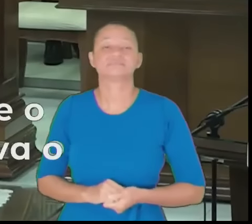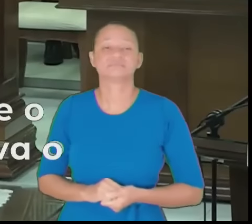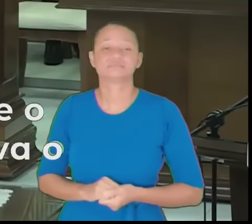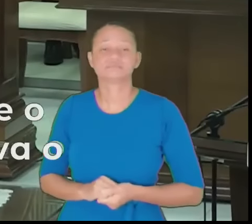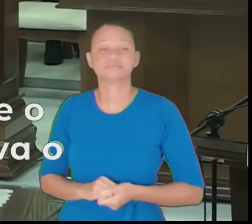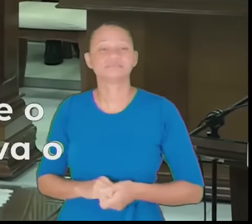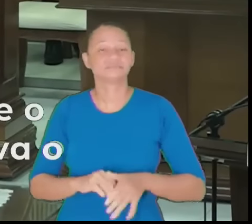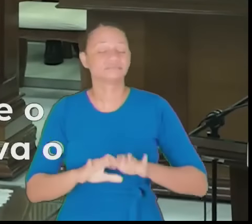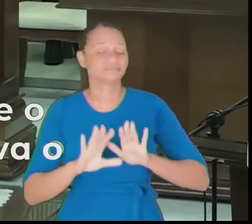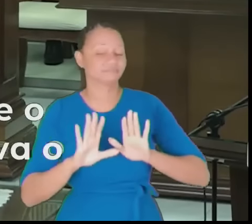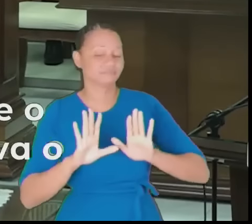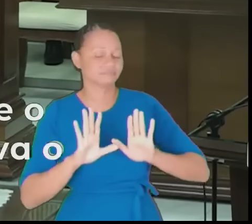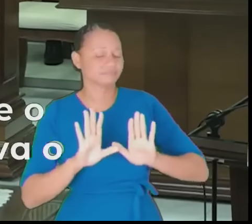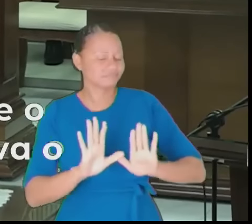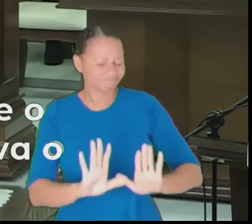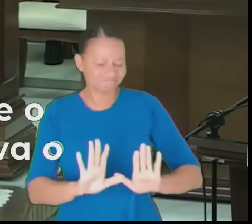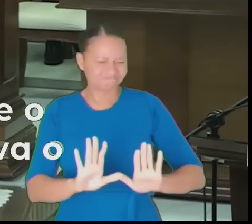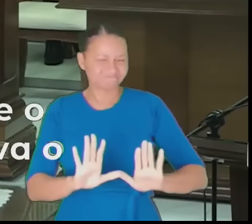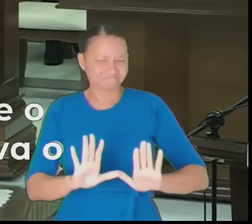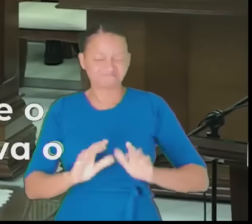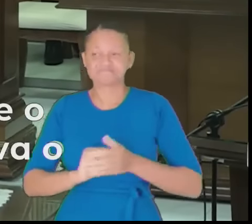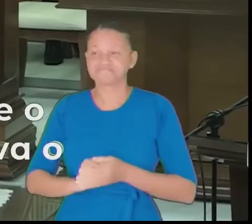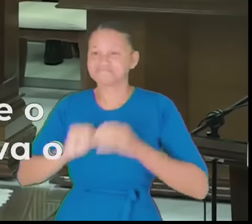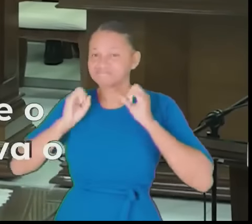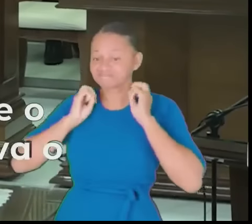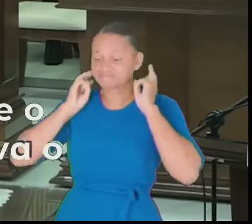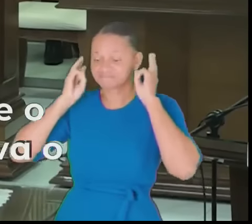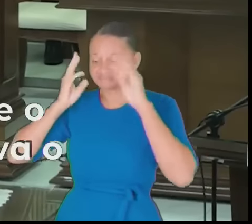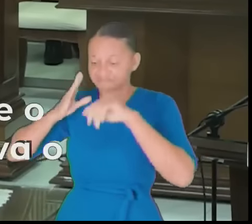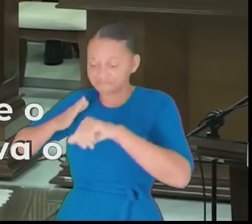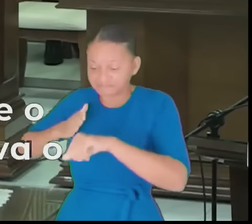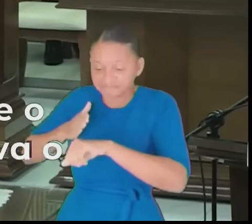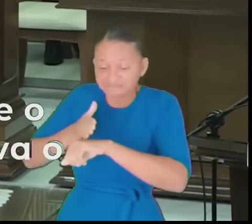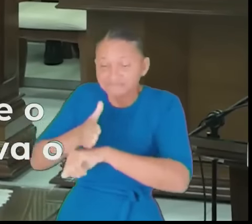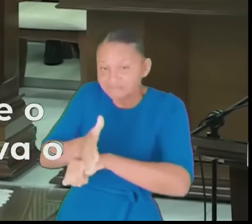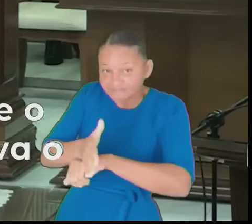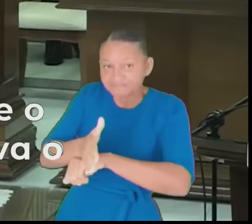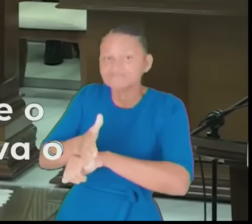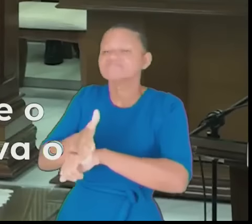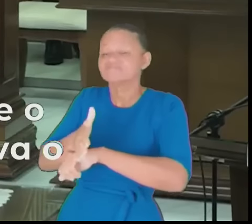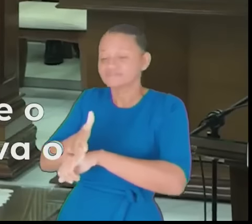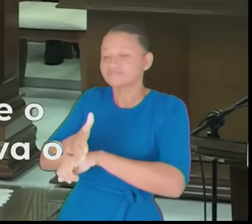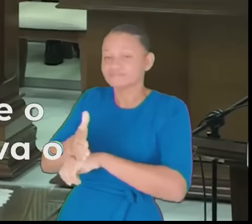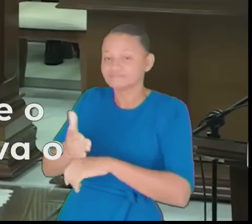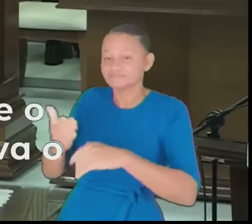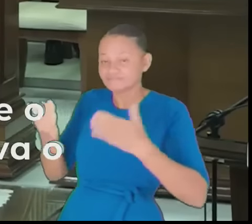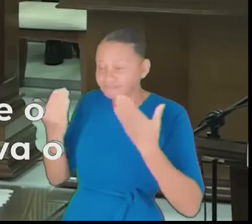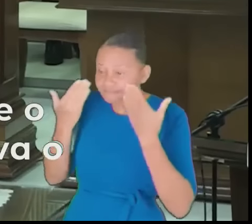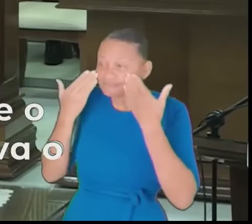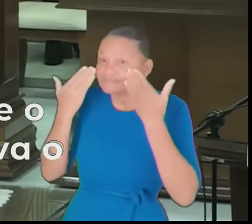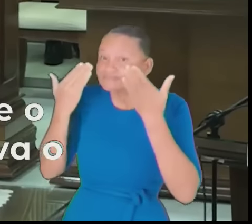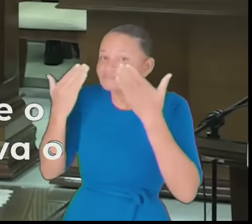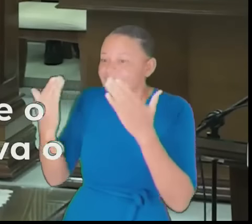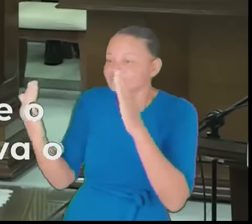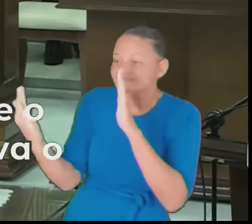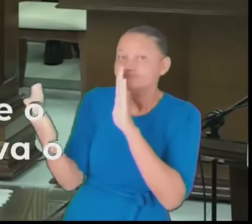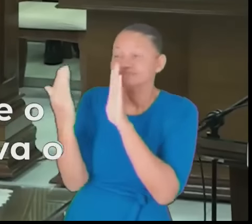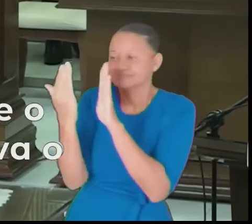Porém, entrando Moisés perante o Senhor, para falar com